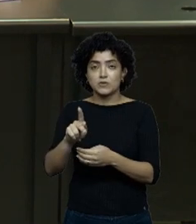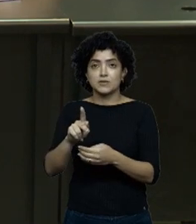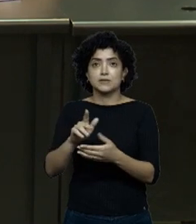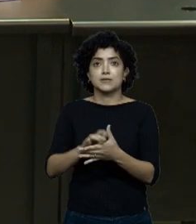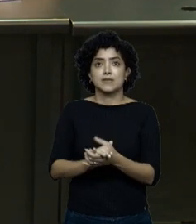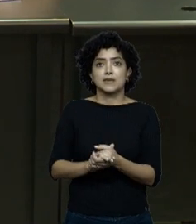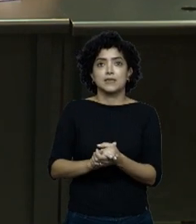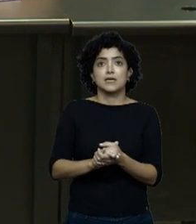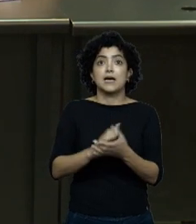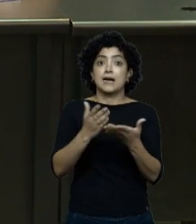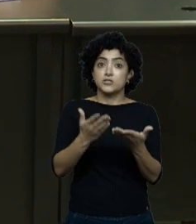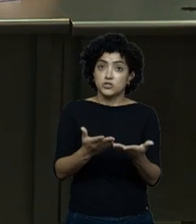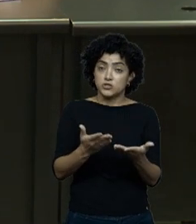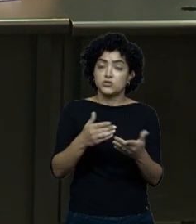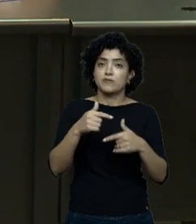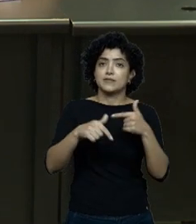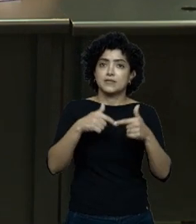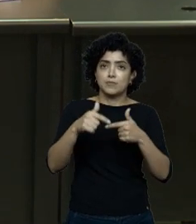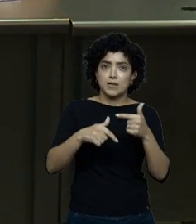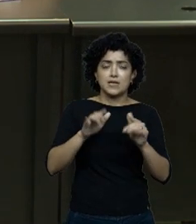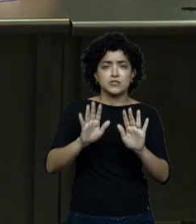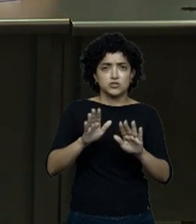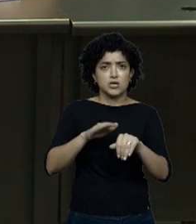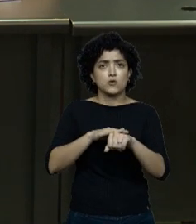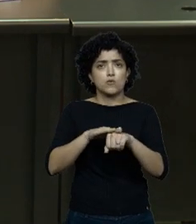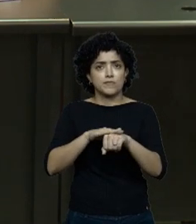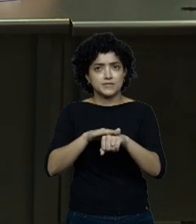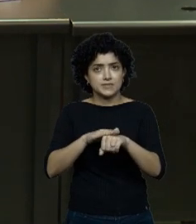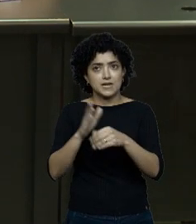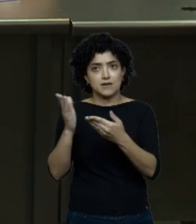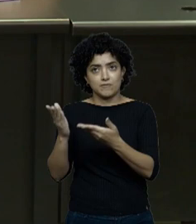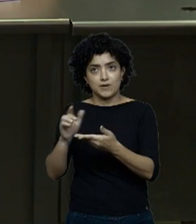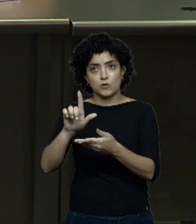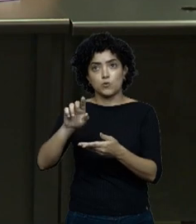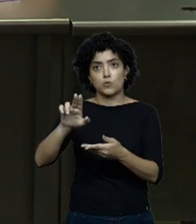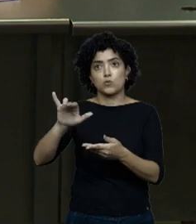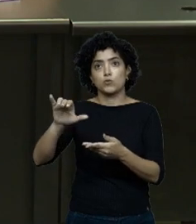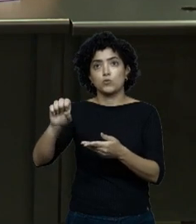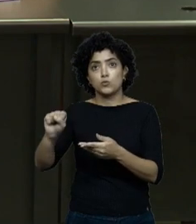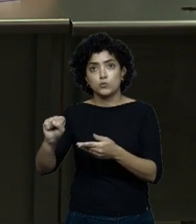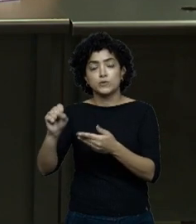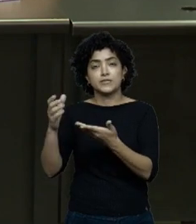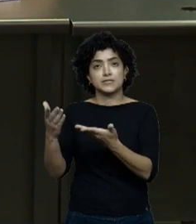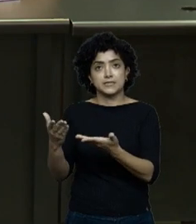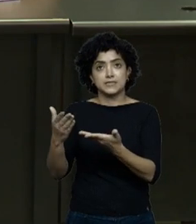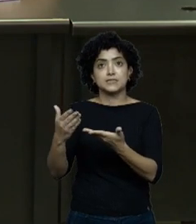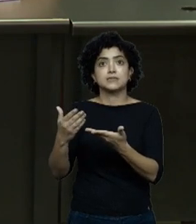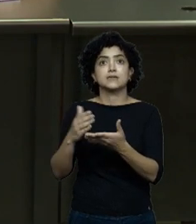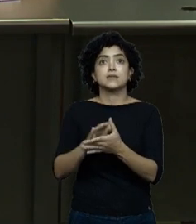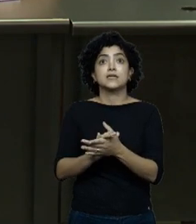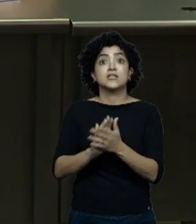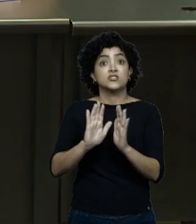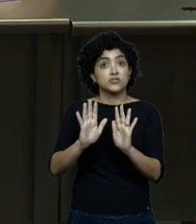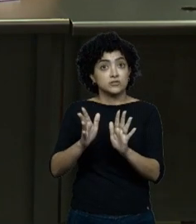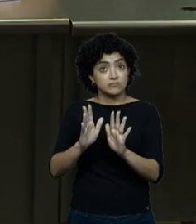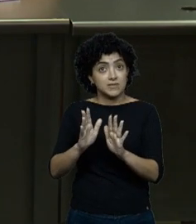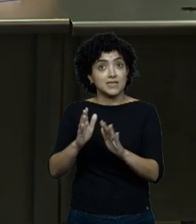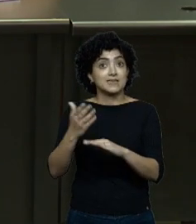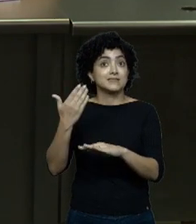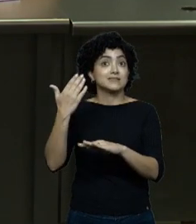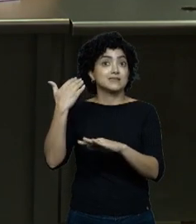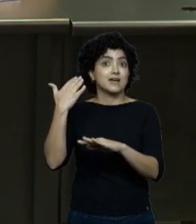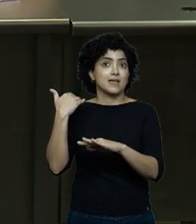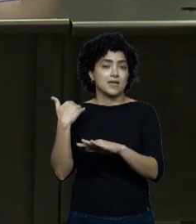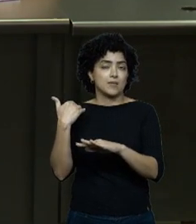né mas vamos atuar já até conversava aqui já com Luiz Fernando nós já estamos atuando inclusive já temos o procedimento instaurado desde a época do